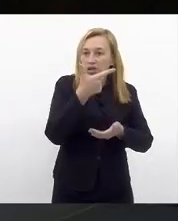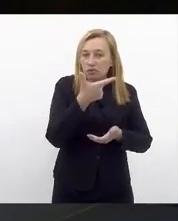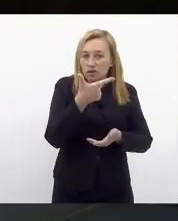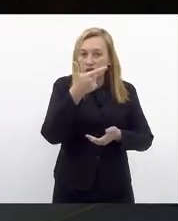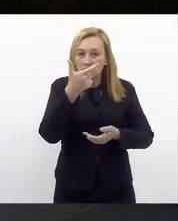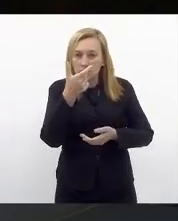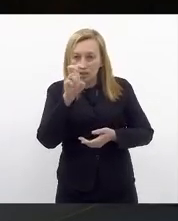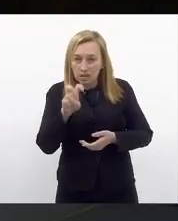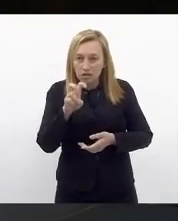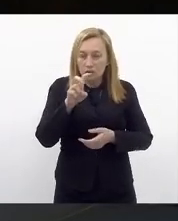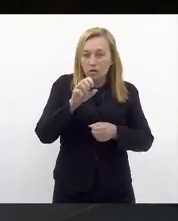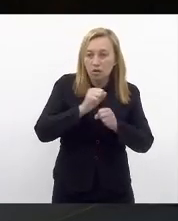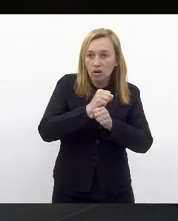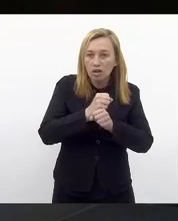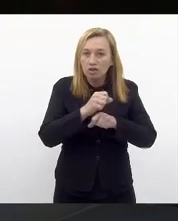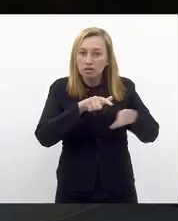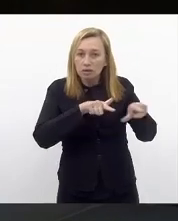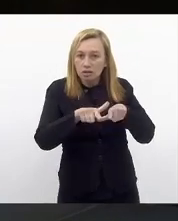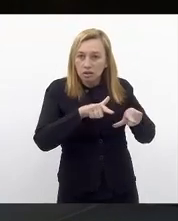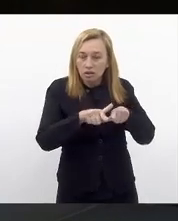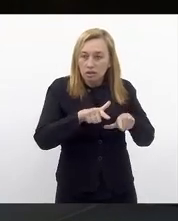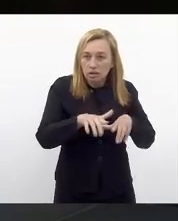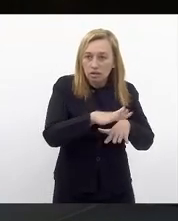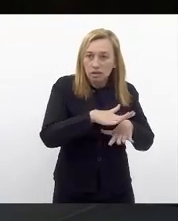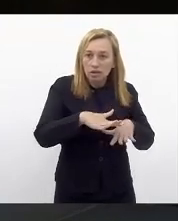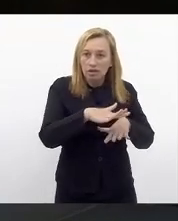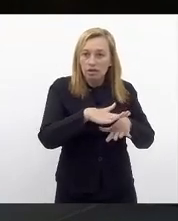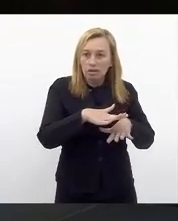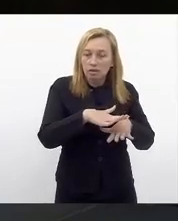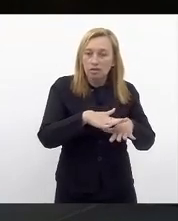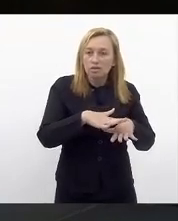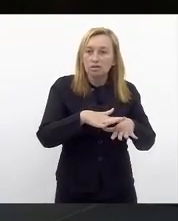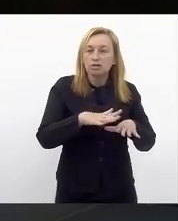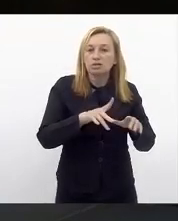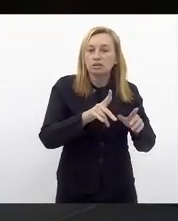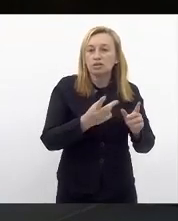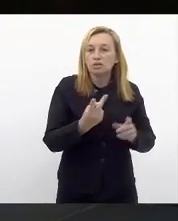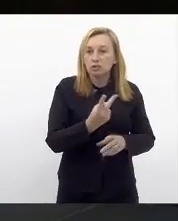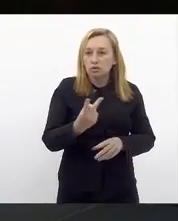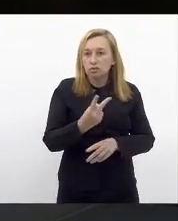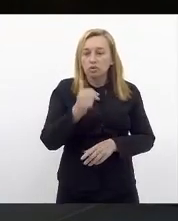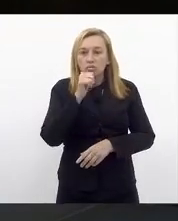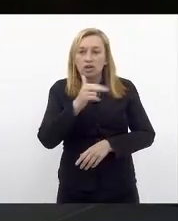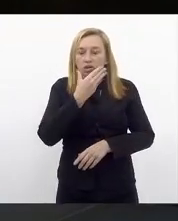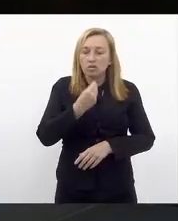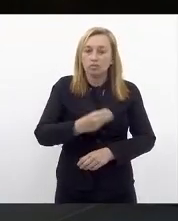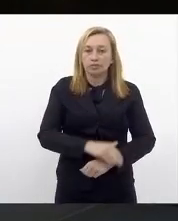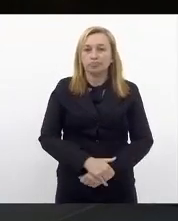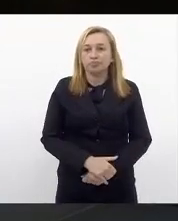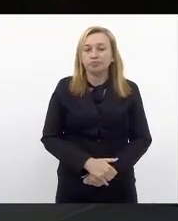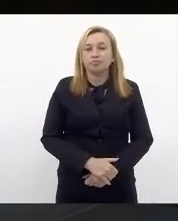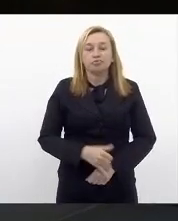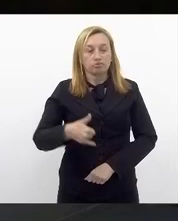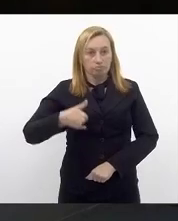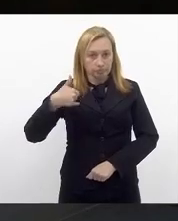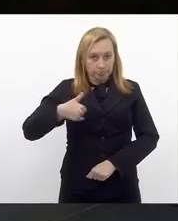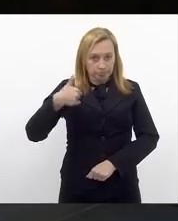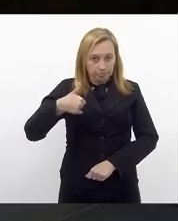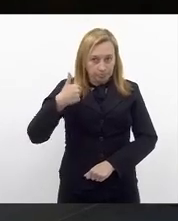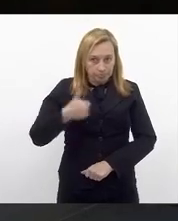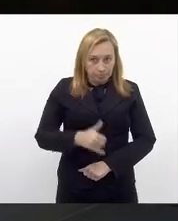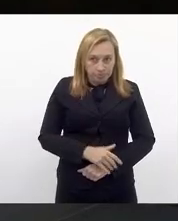25 anos de efetivo exercício em cargo dessa carreira para ambos os sexo Então veja só a idade